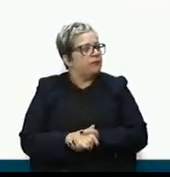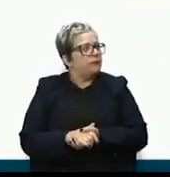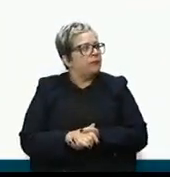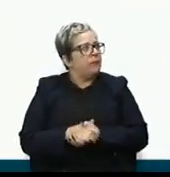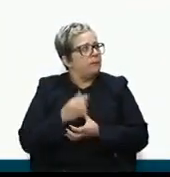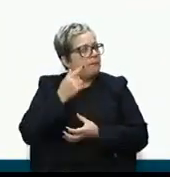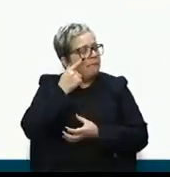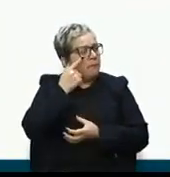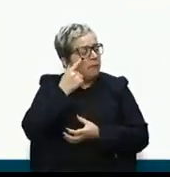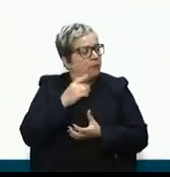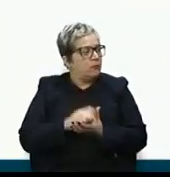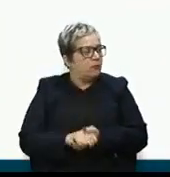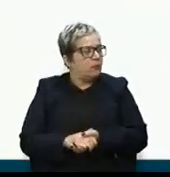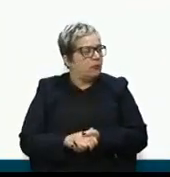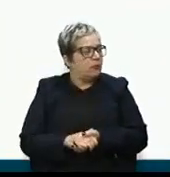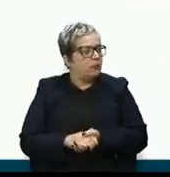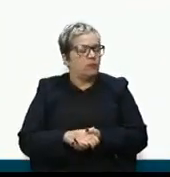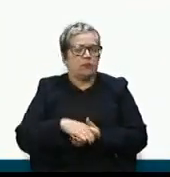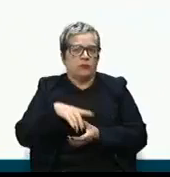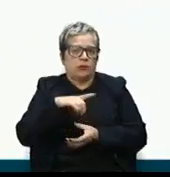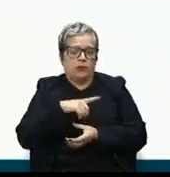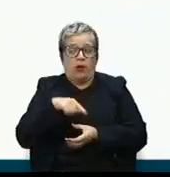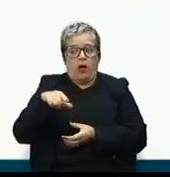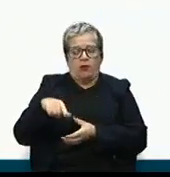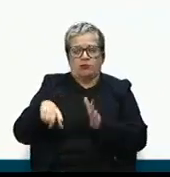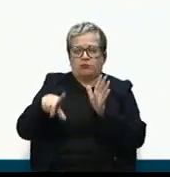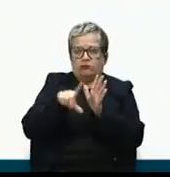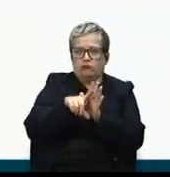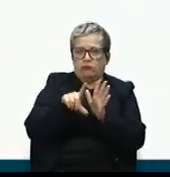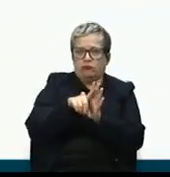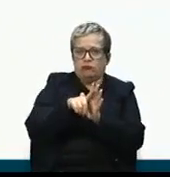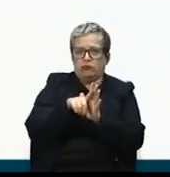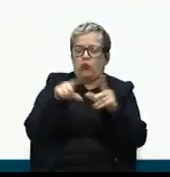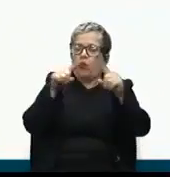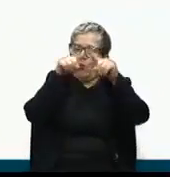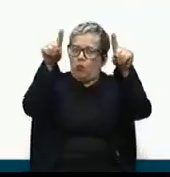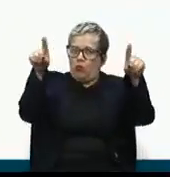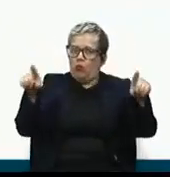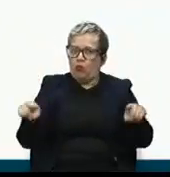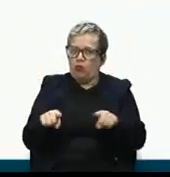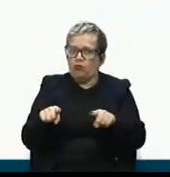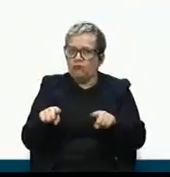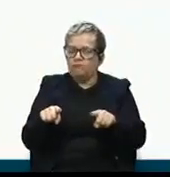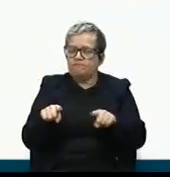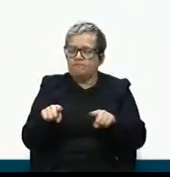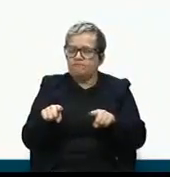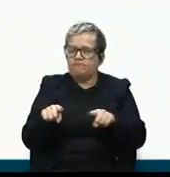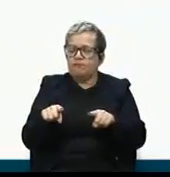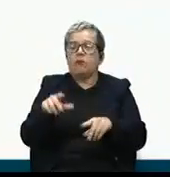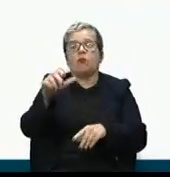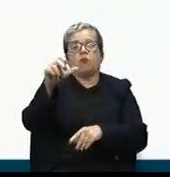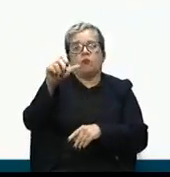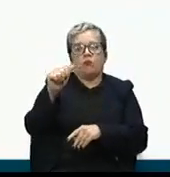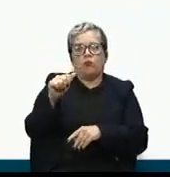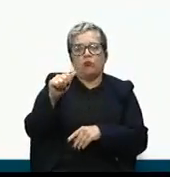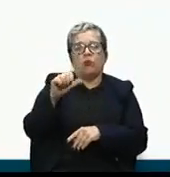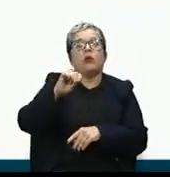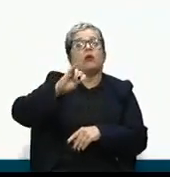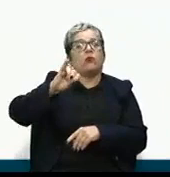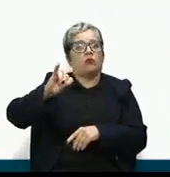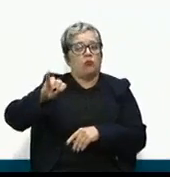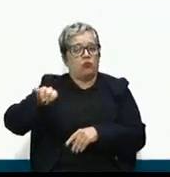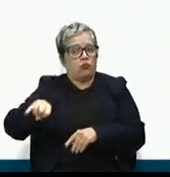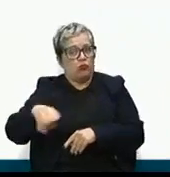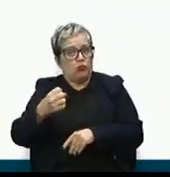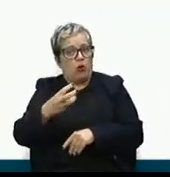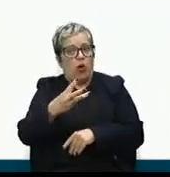temos aqui a seguinte lei de formação de uma matriz do tipo A e J, 3